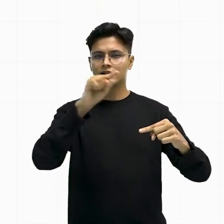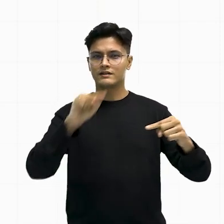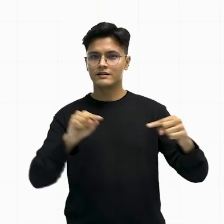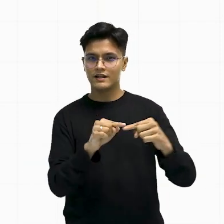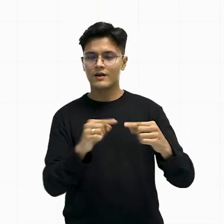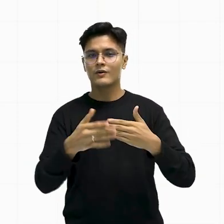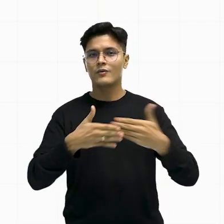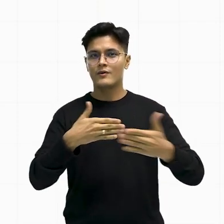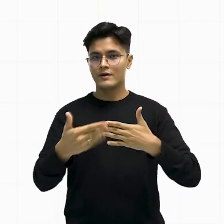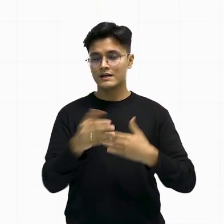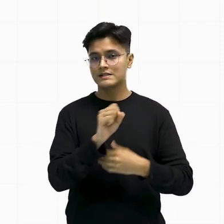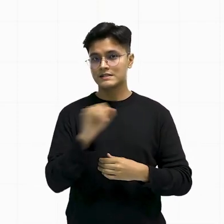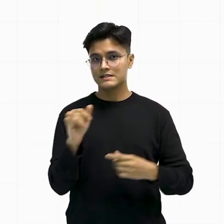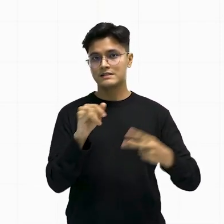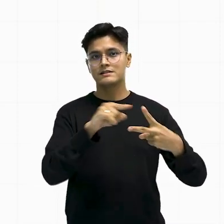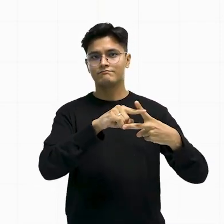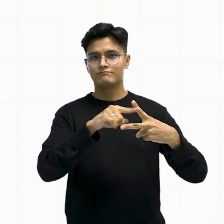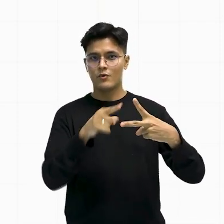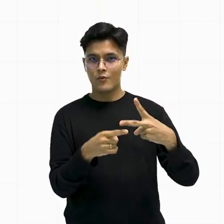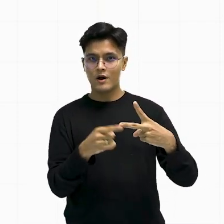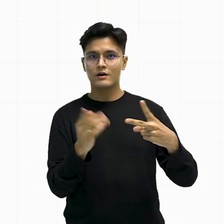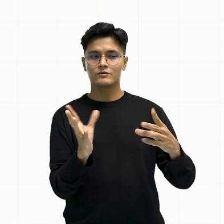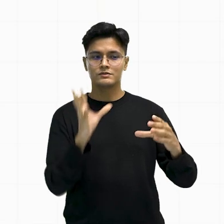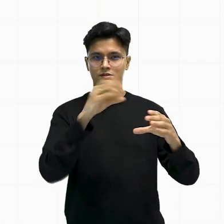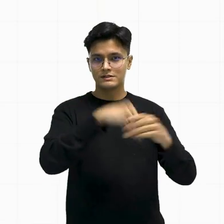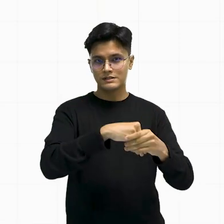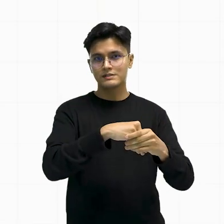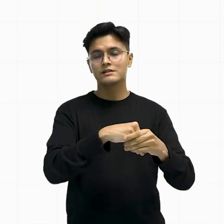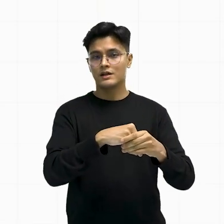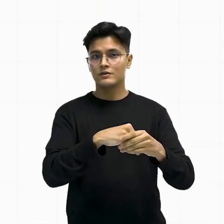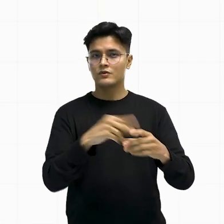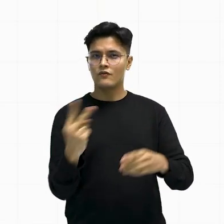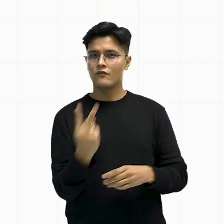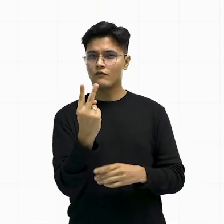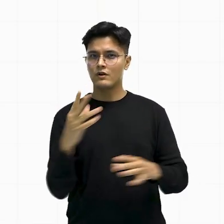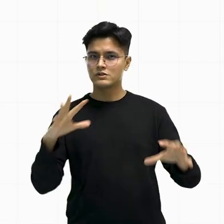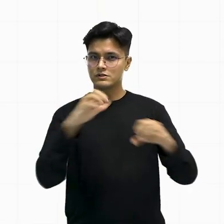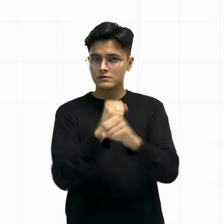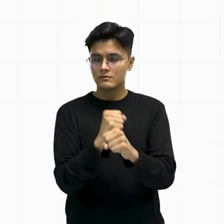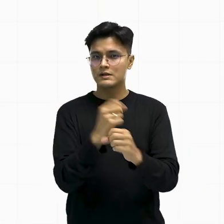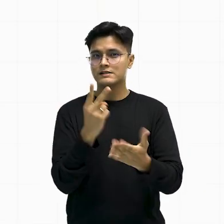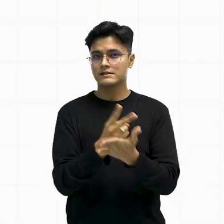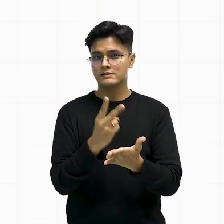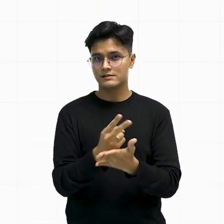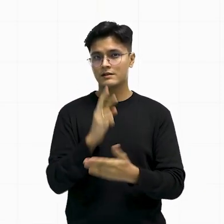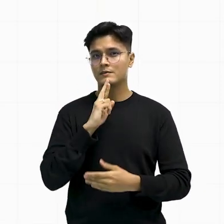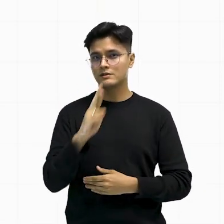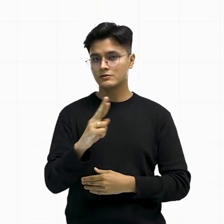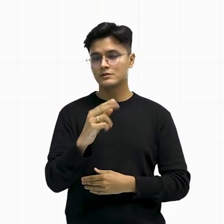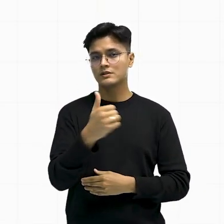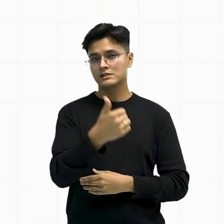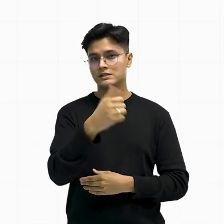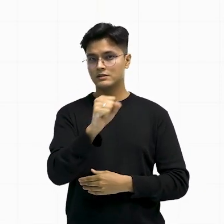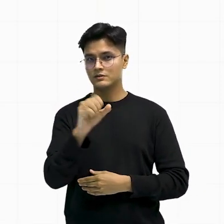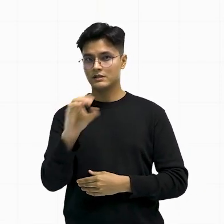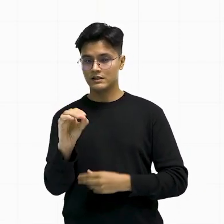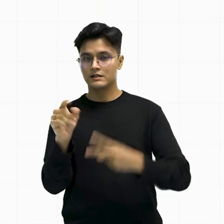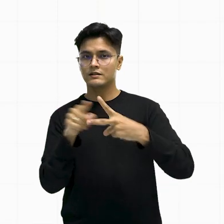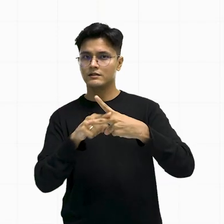soma das medidas dos três ângulos internos seja igual a 180 graus, né? Que foi o que nós